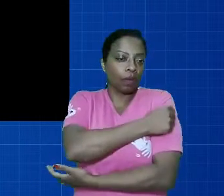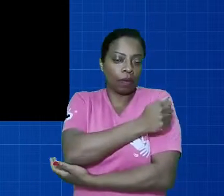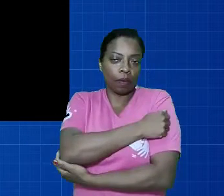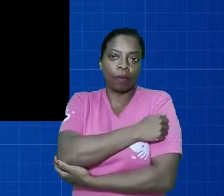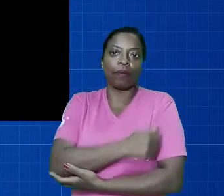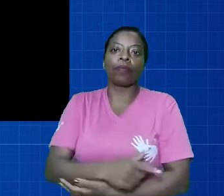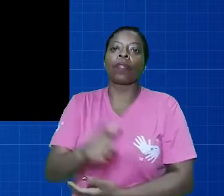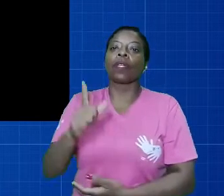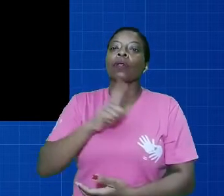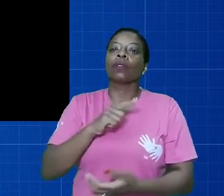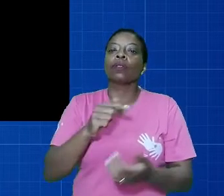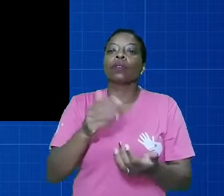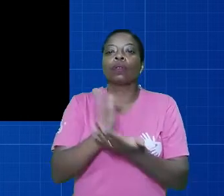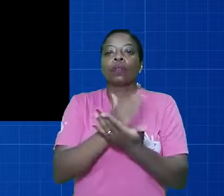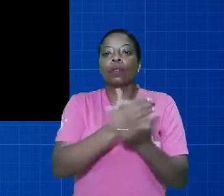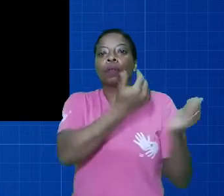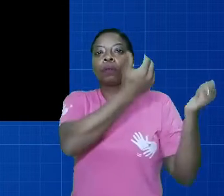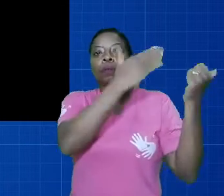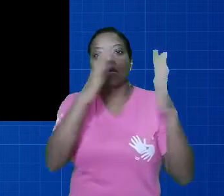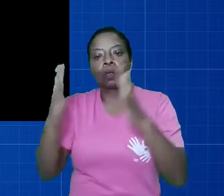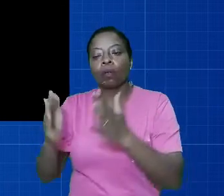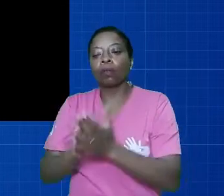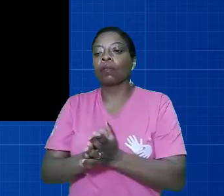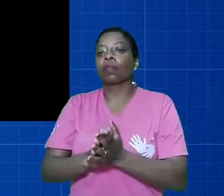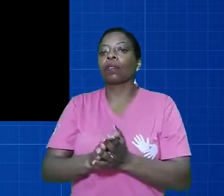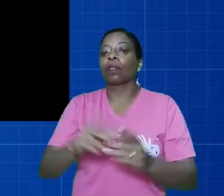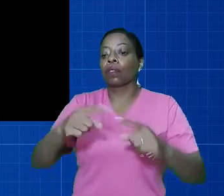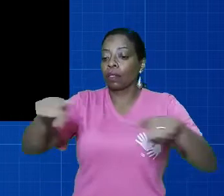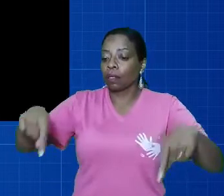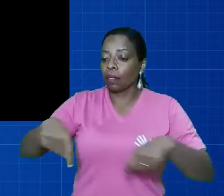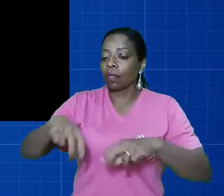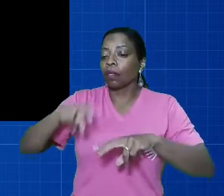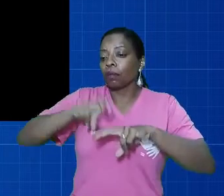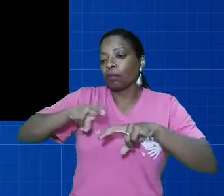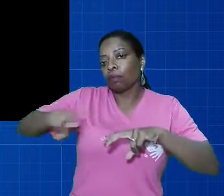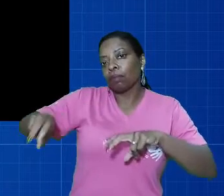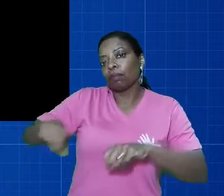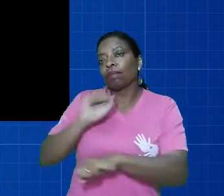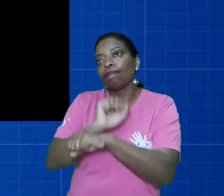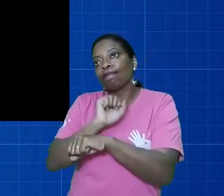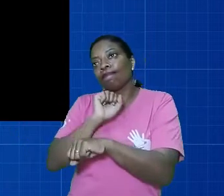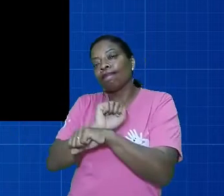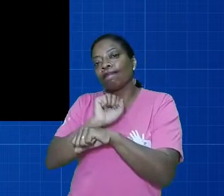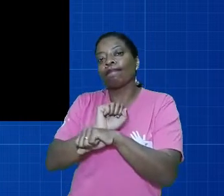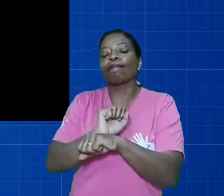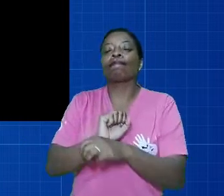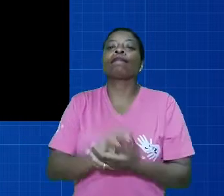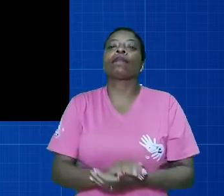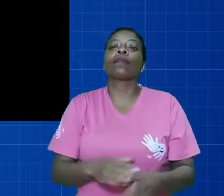Nessa sala de espera nós fazíamos também espaço de exposição, né?